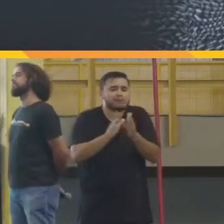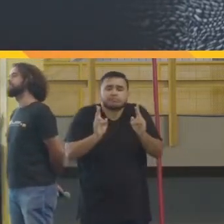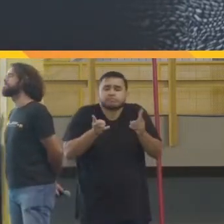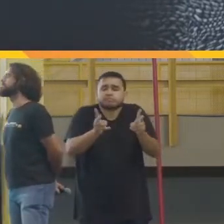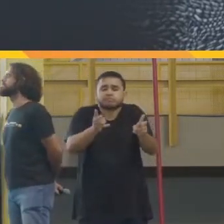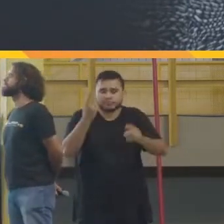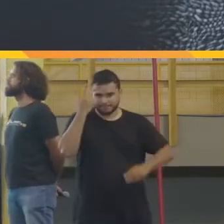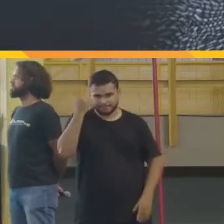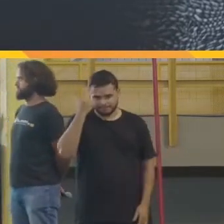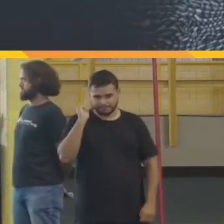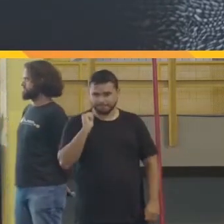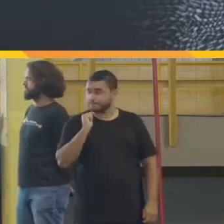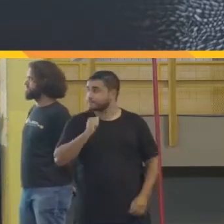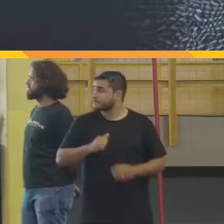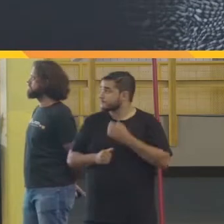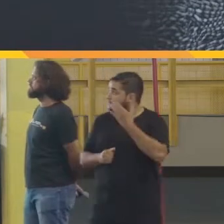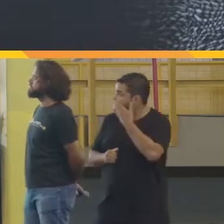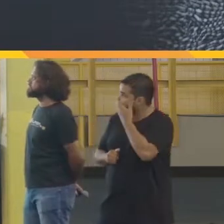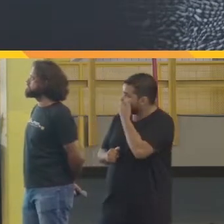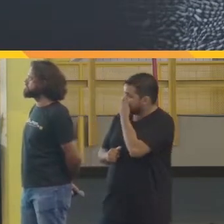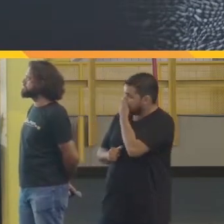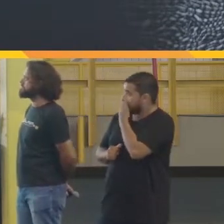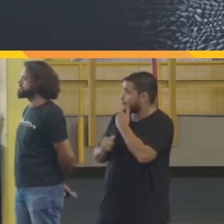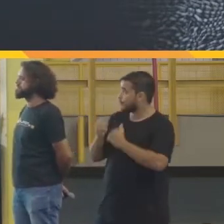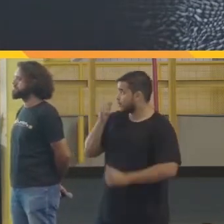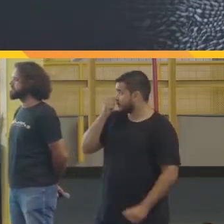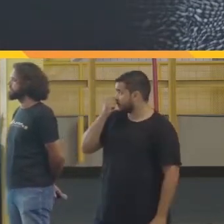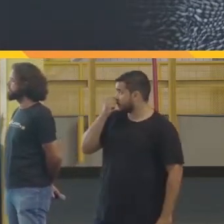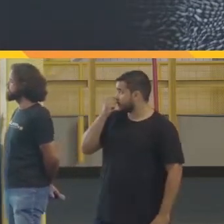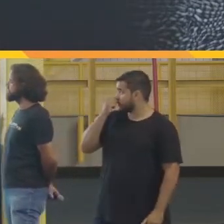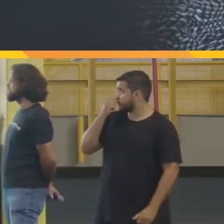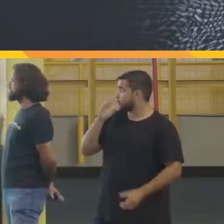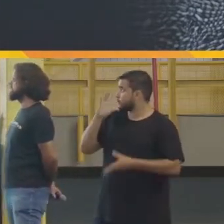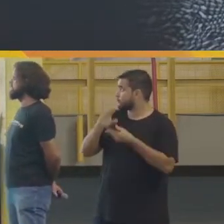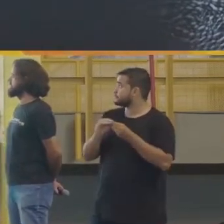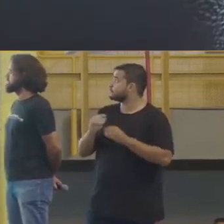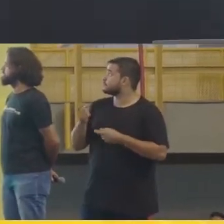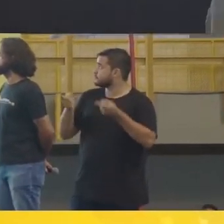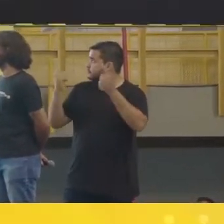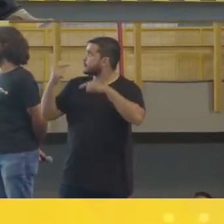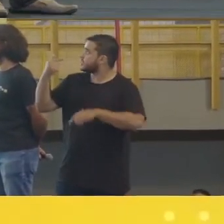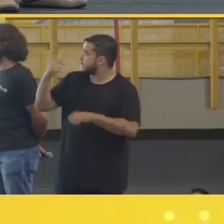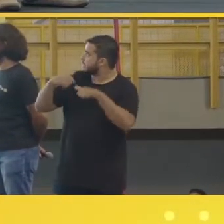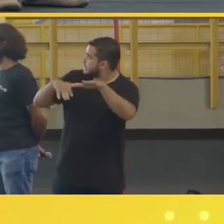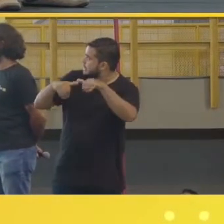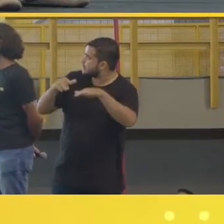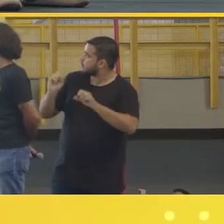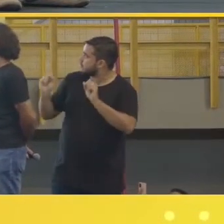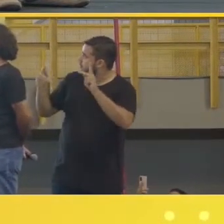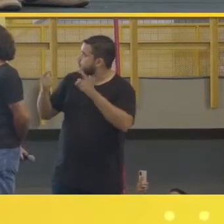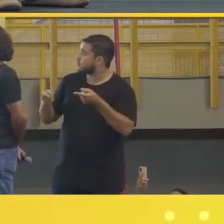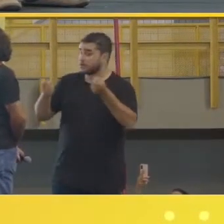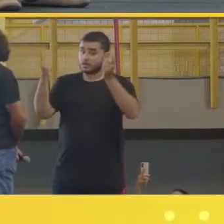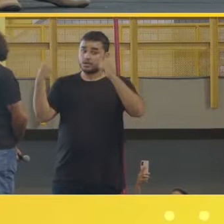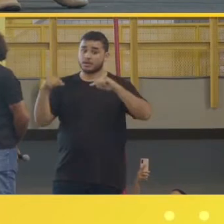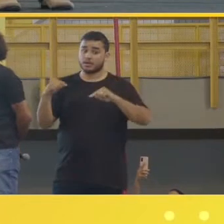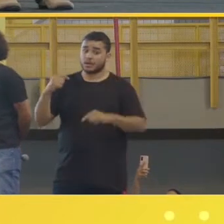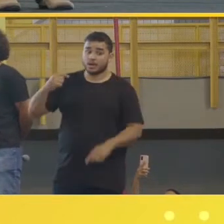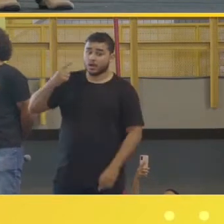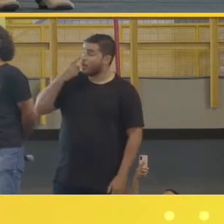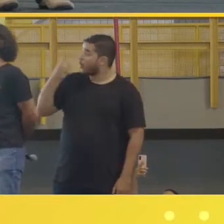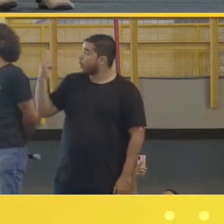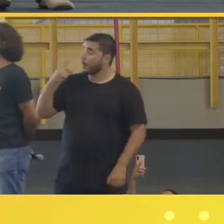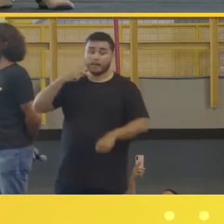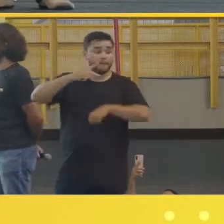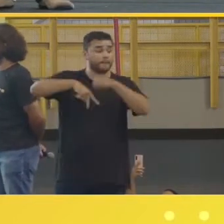fechar aqui a minha participação com isso aí foi o que eu acabei de dizer, tá? O grito do Ipiranga, etc. O primeiro país que